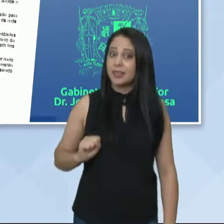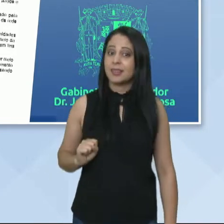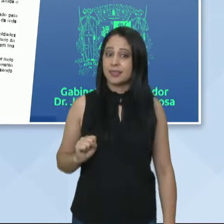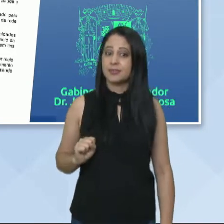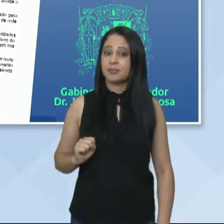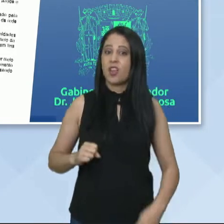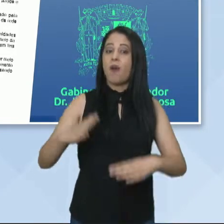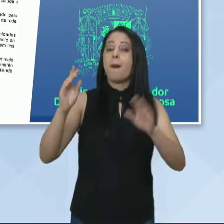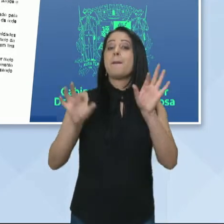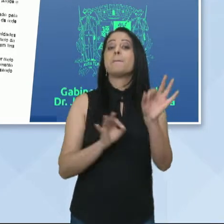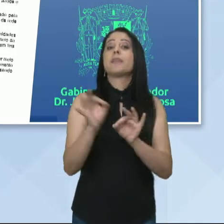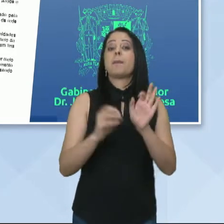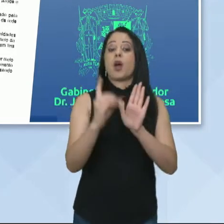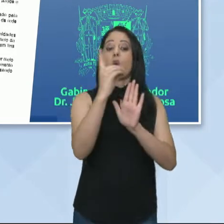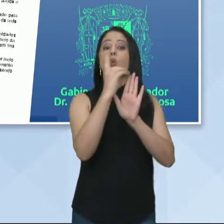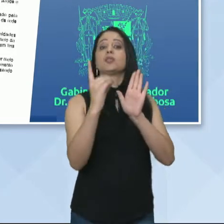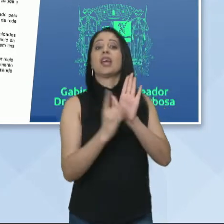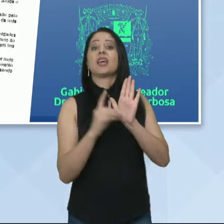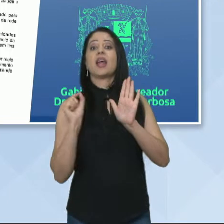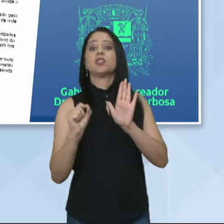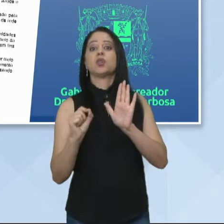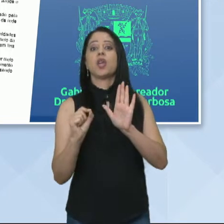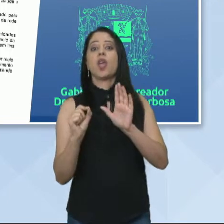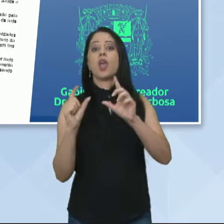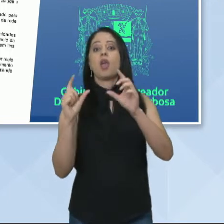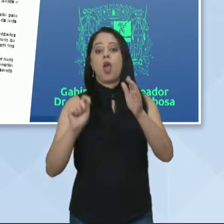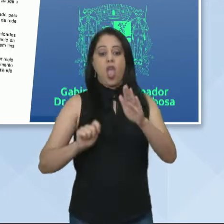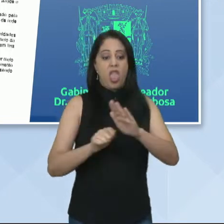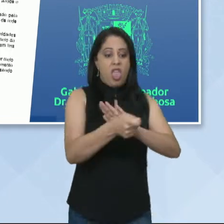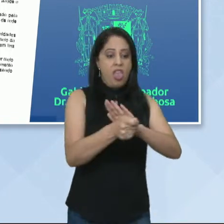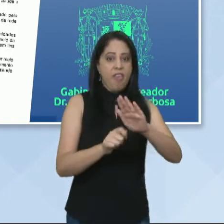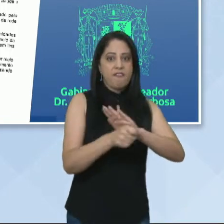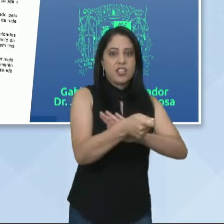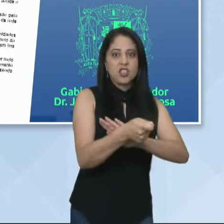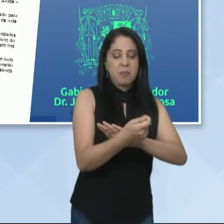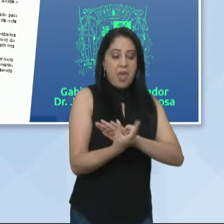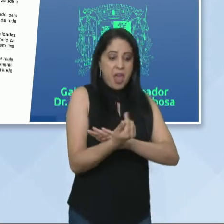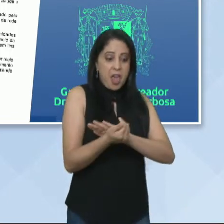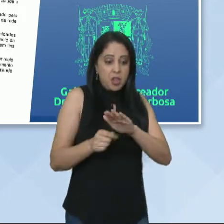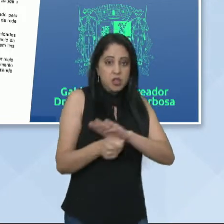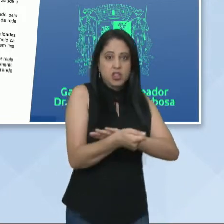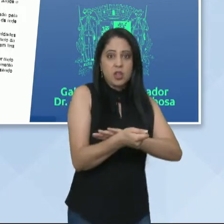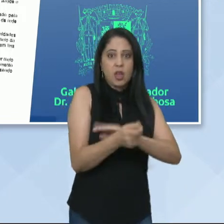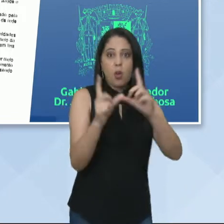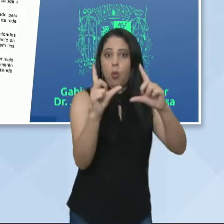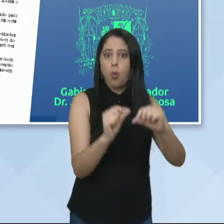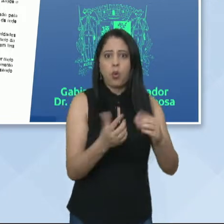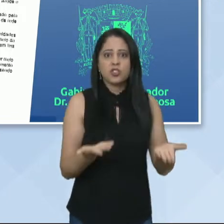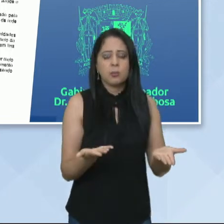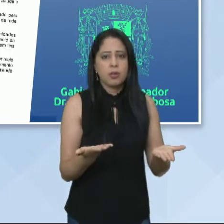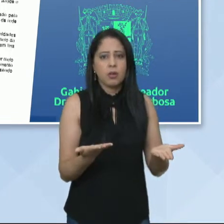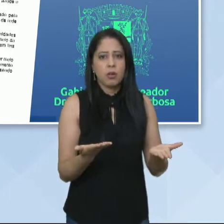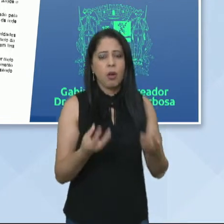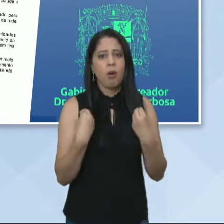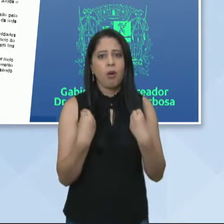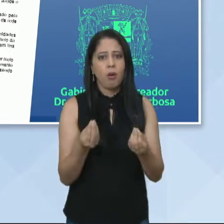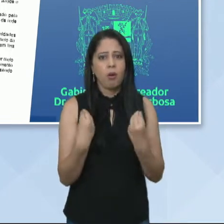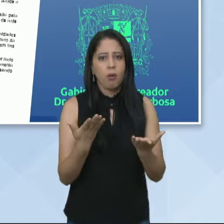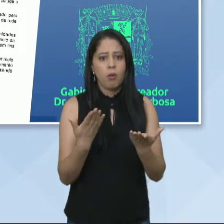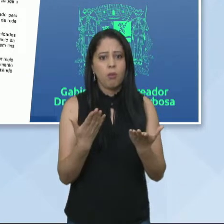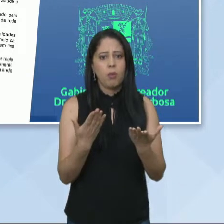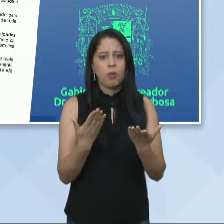faz um decreto para diminuir os investimentos na farmácia popular. E o que mais me assusta é que a gente faz aqui uma